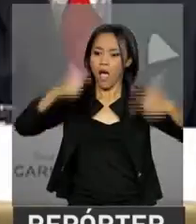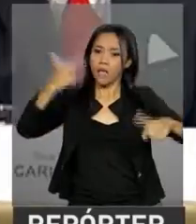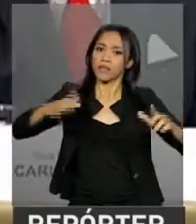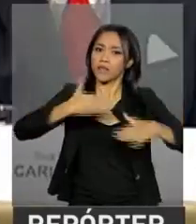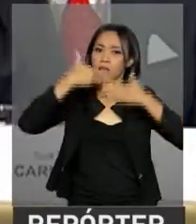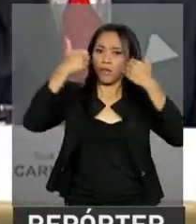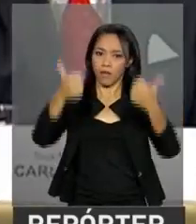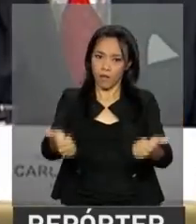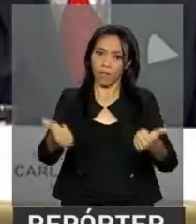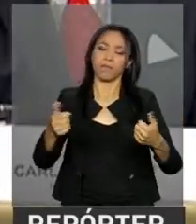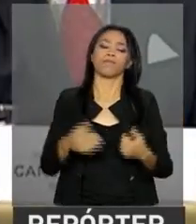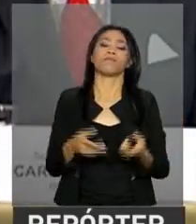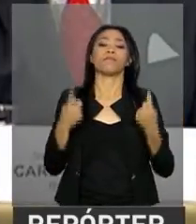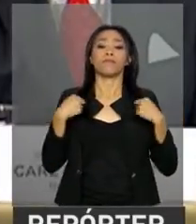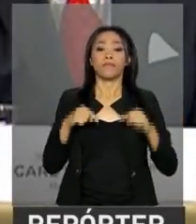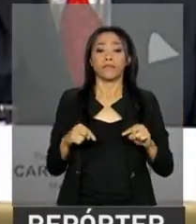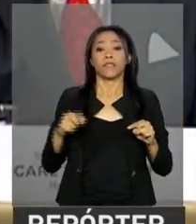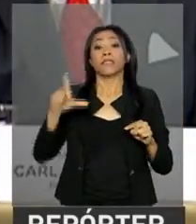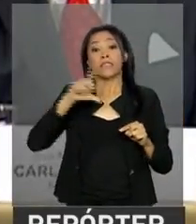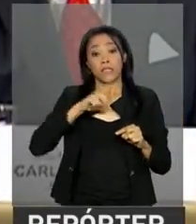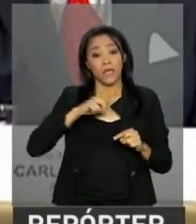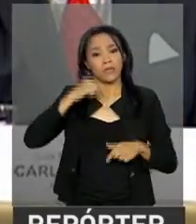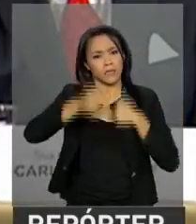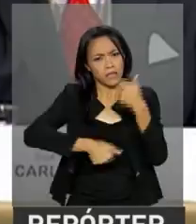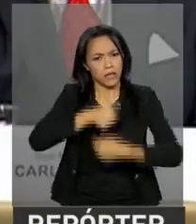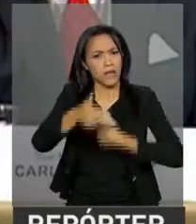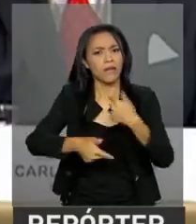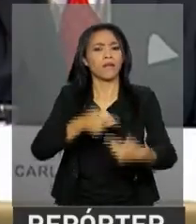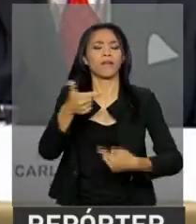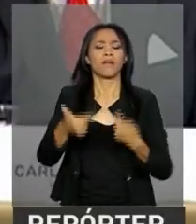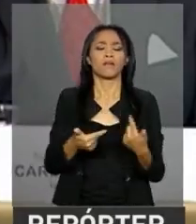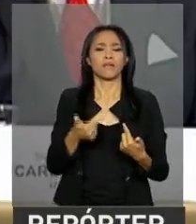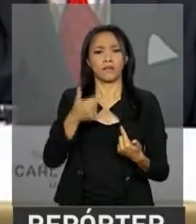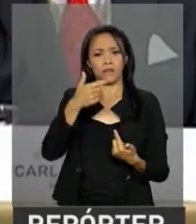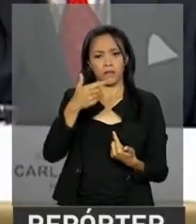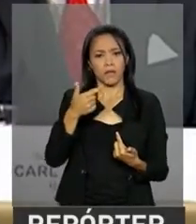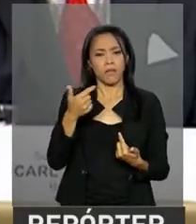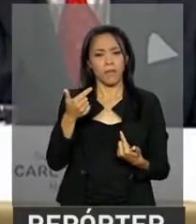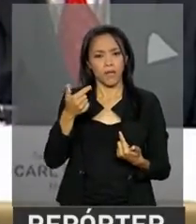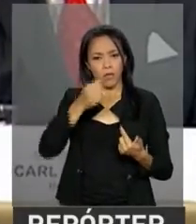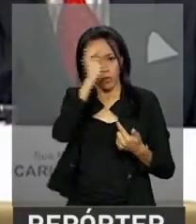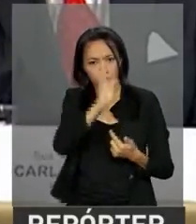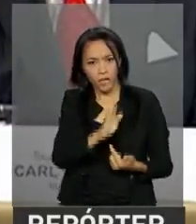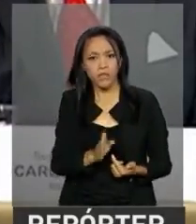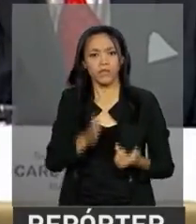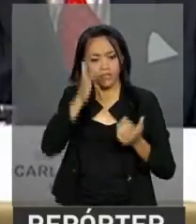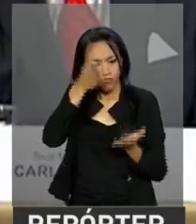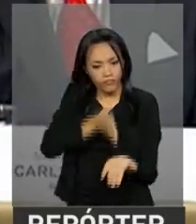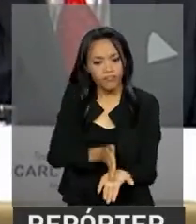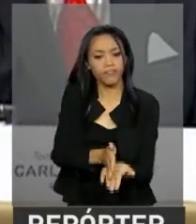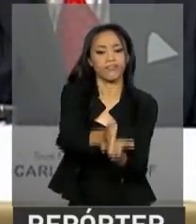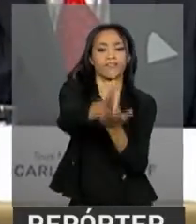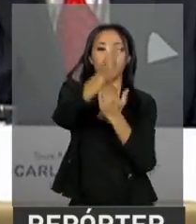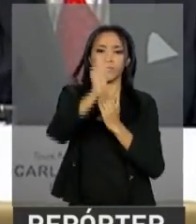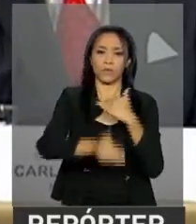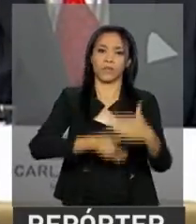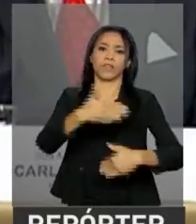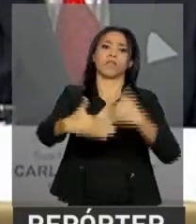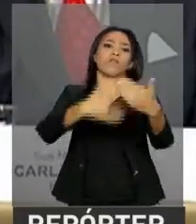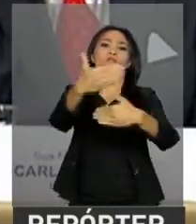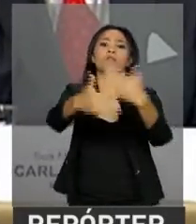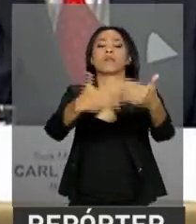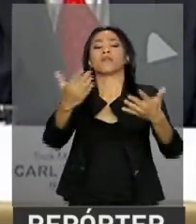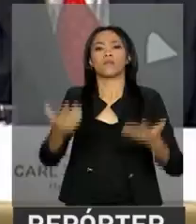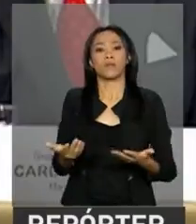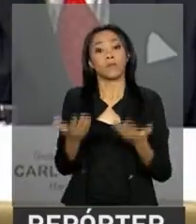melhor temos trabalhado para recolocar o brasil nos trilhos do desenvolvimento daí